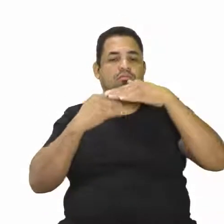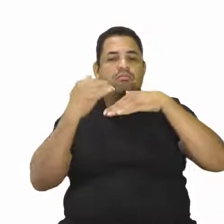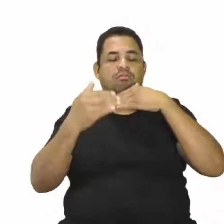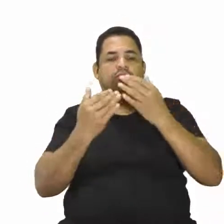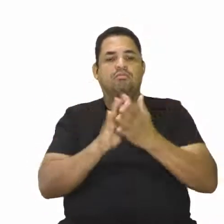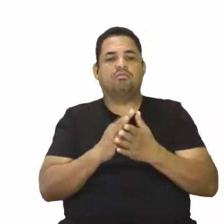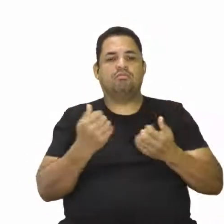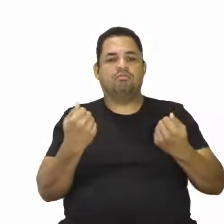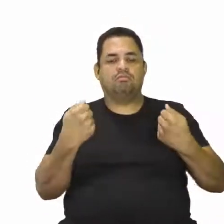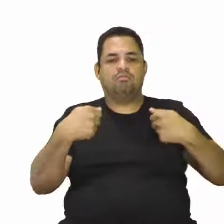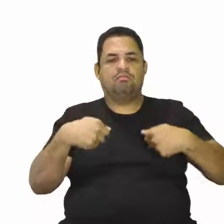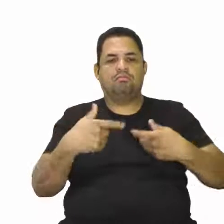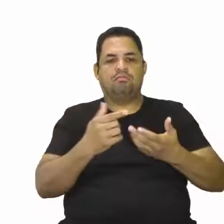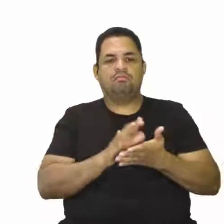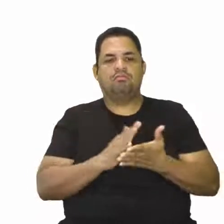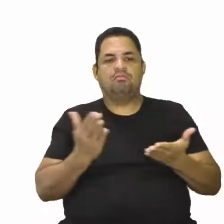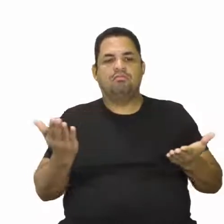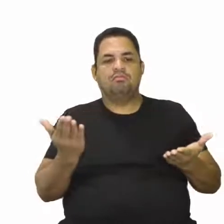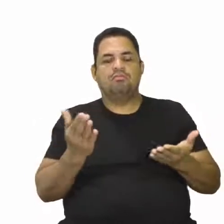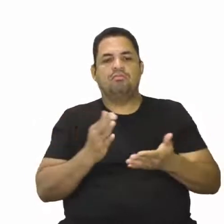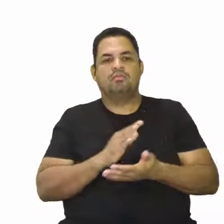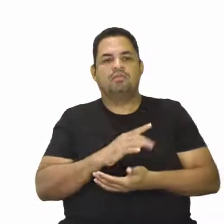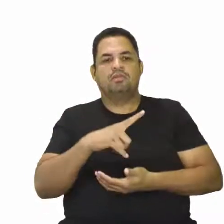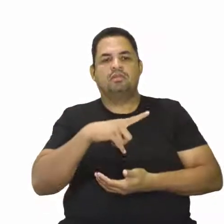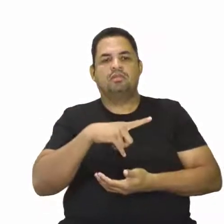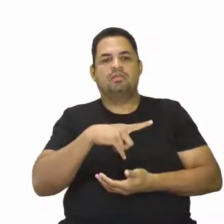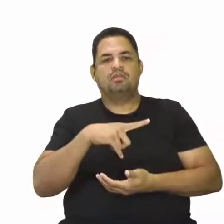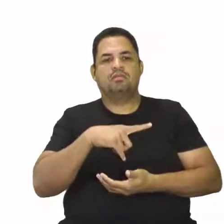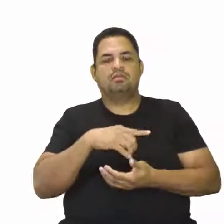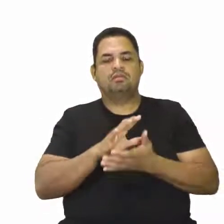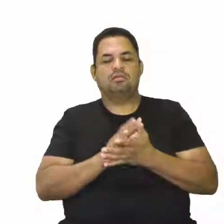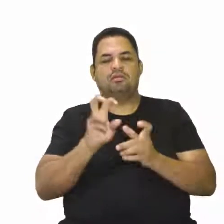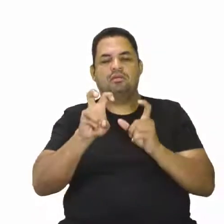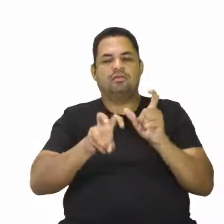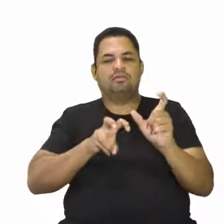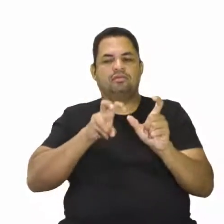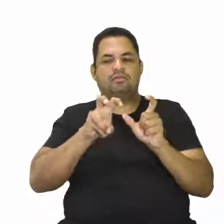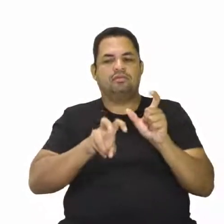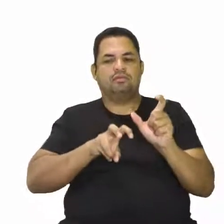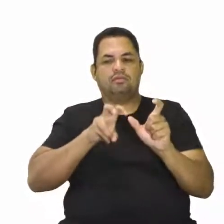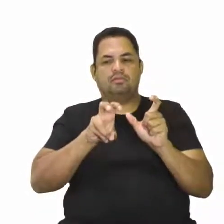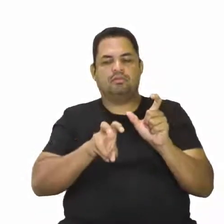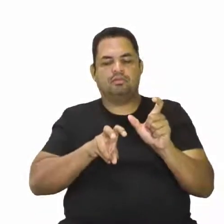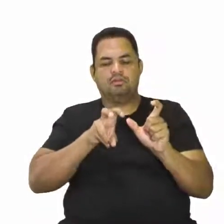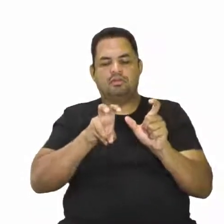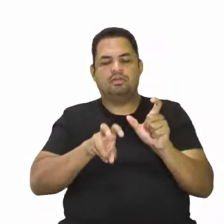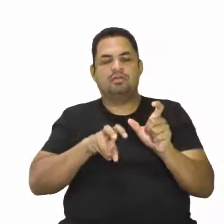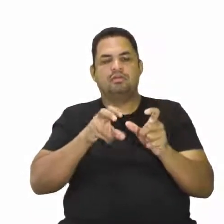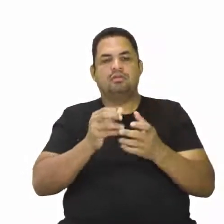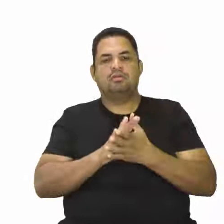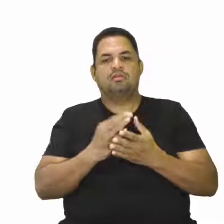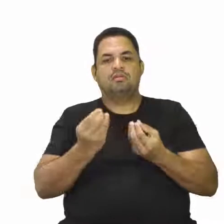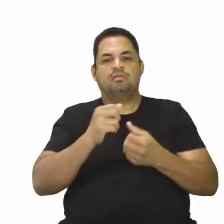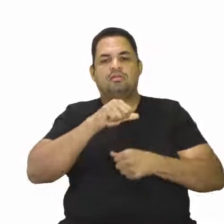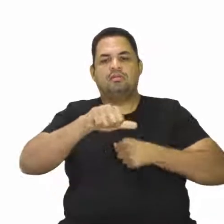ainda podem exercer a função de advérbio, ou seja, de